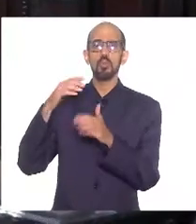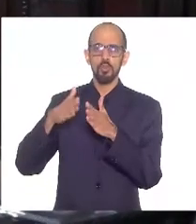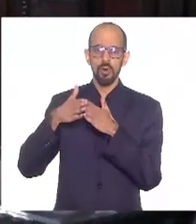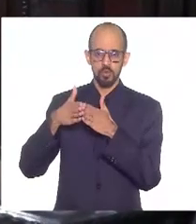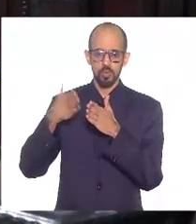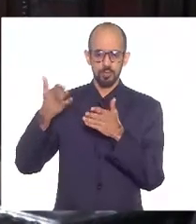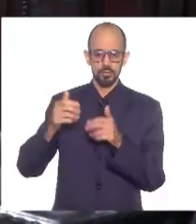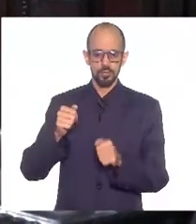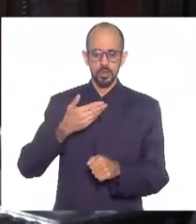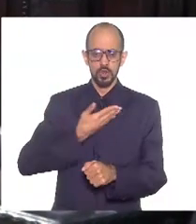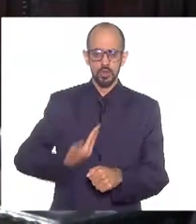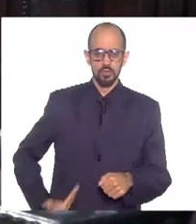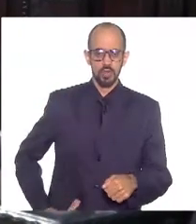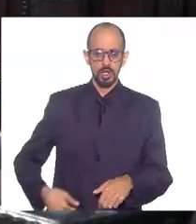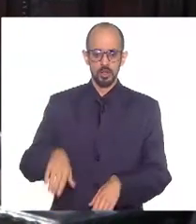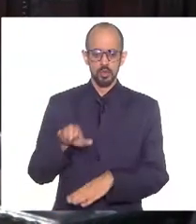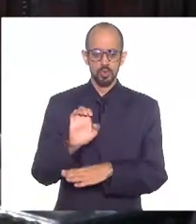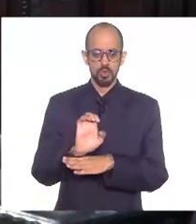do Estado,